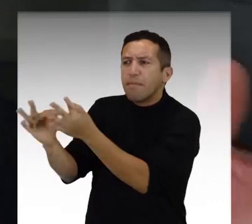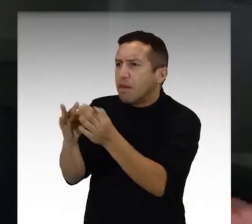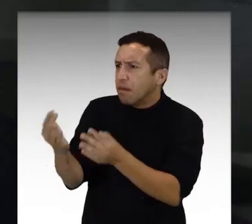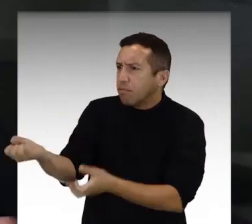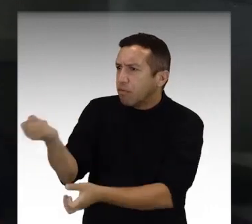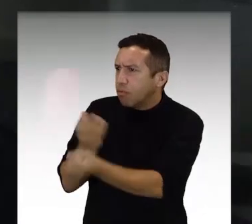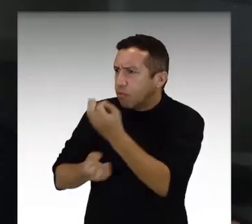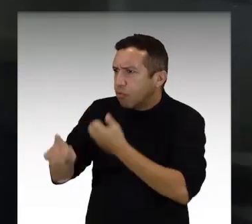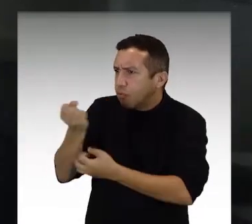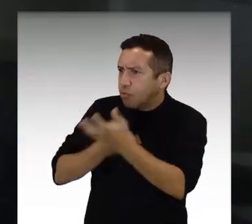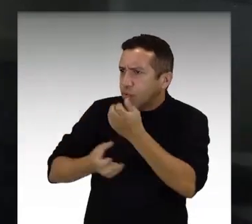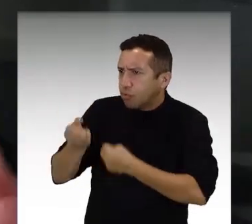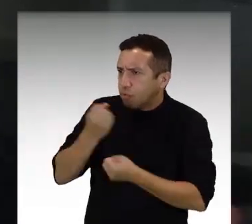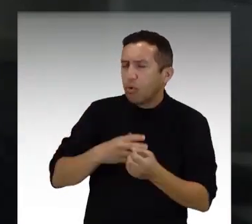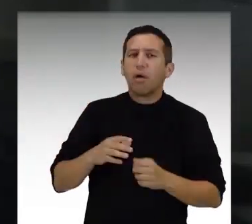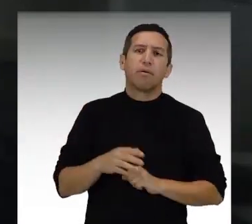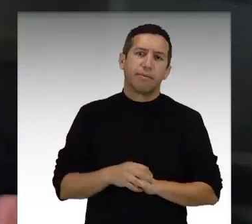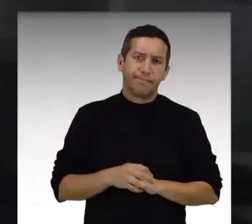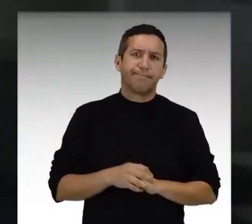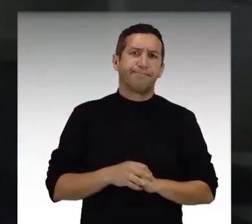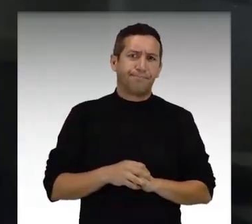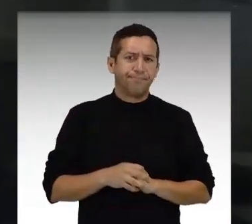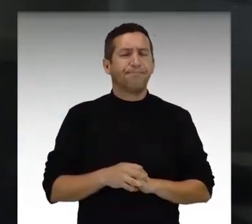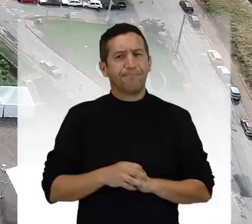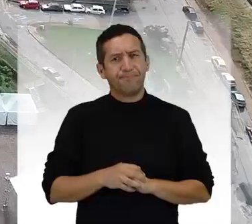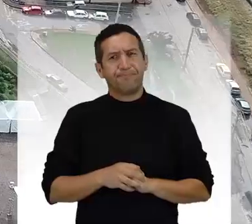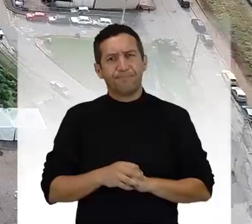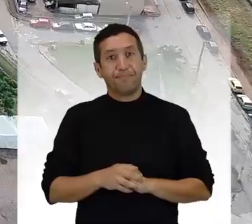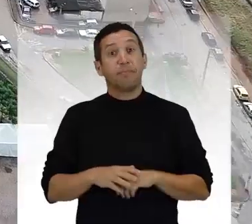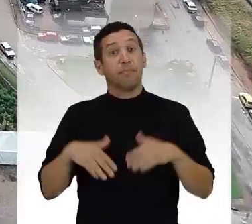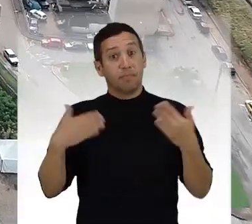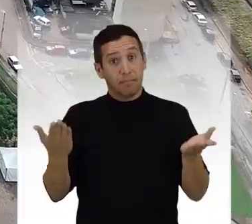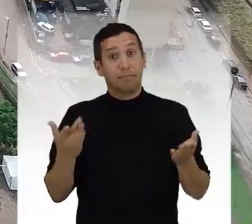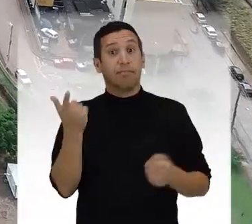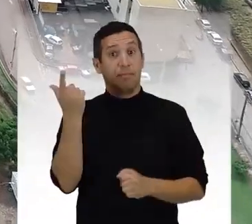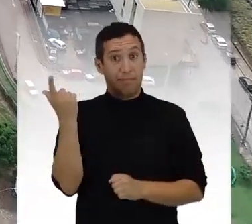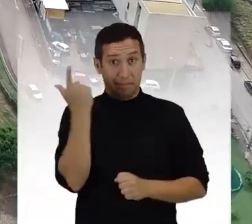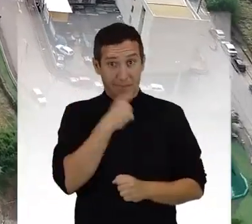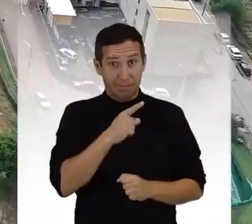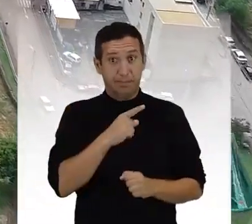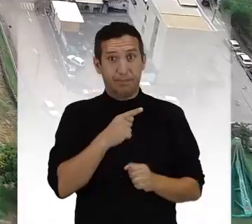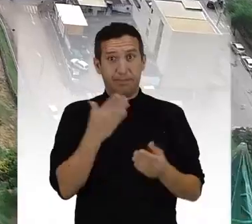da oitiva dessas famílias, dessas pessoas atingidas, né?